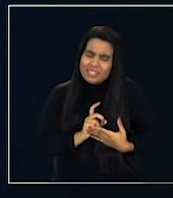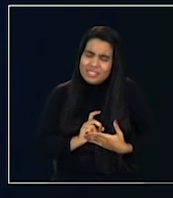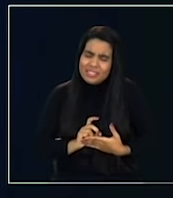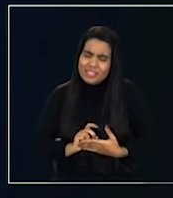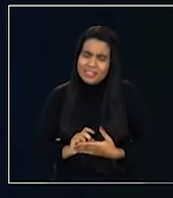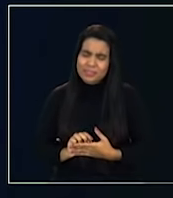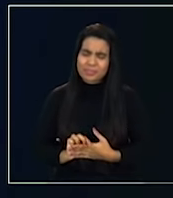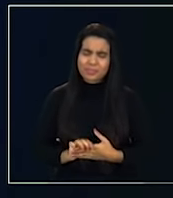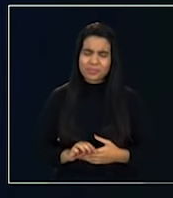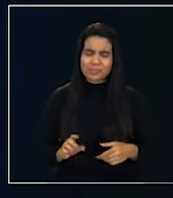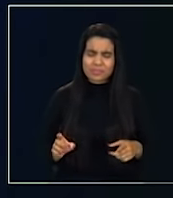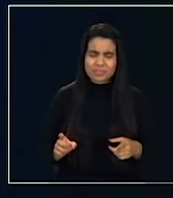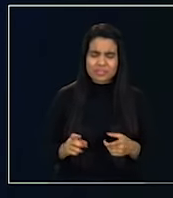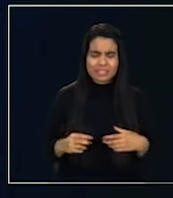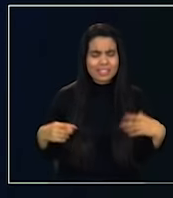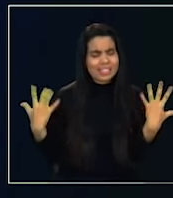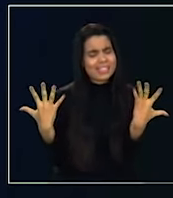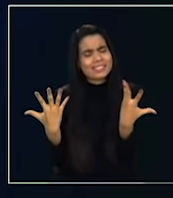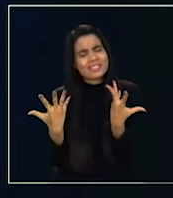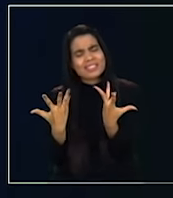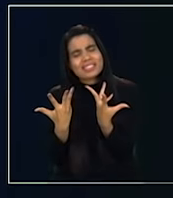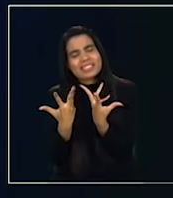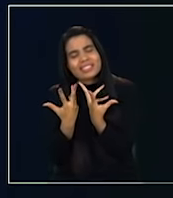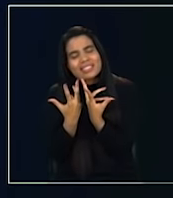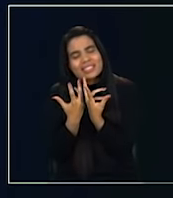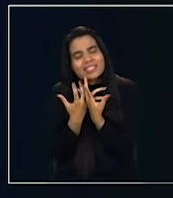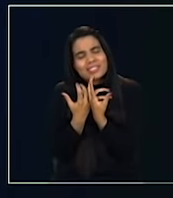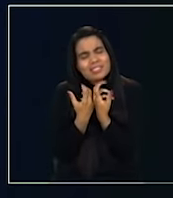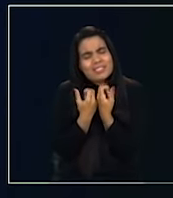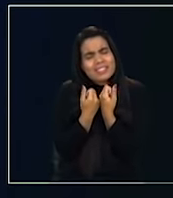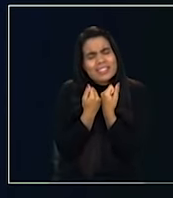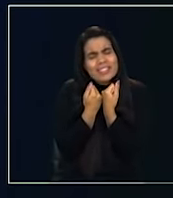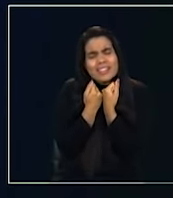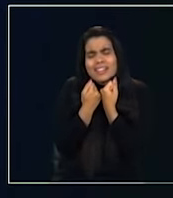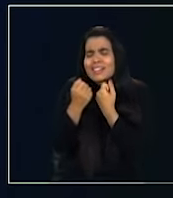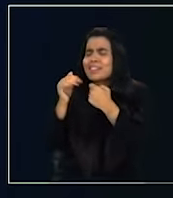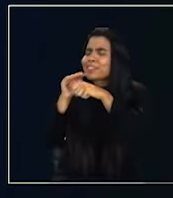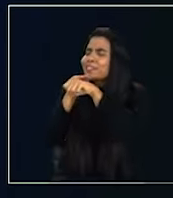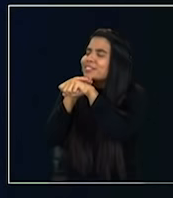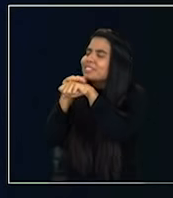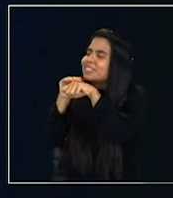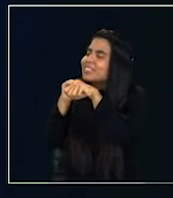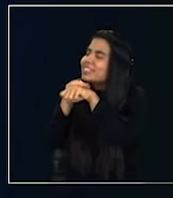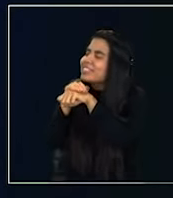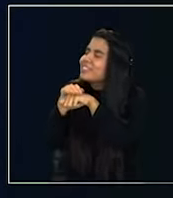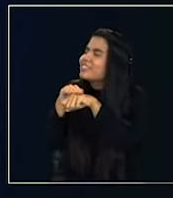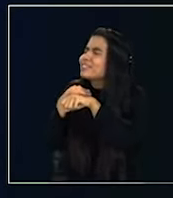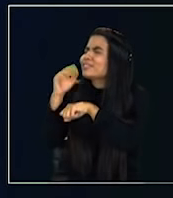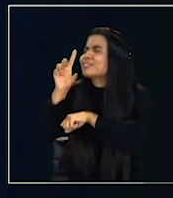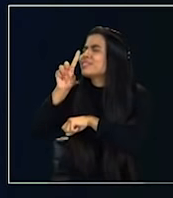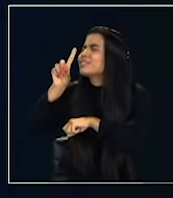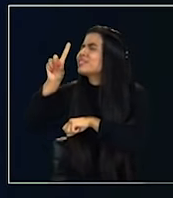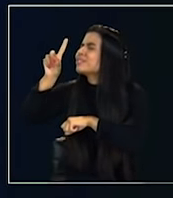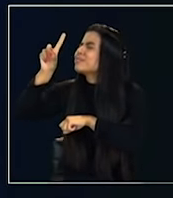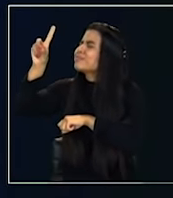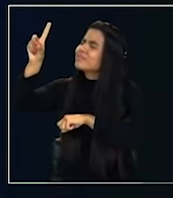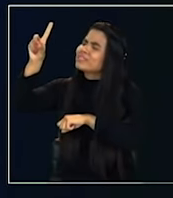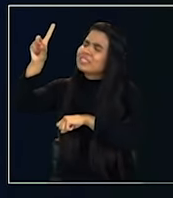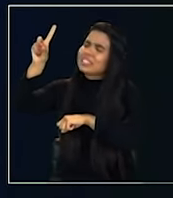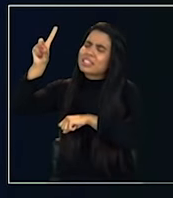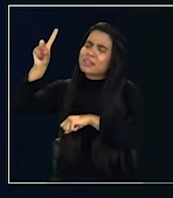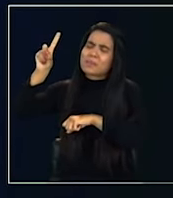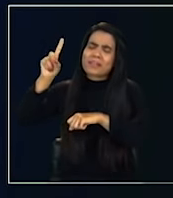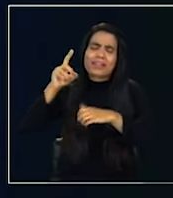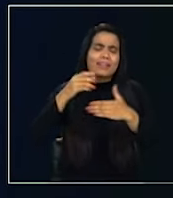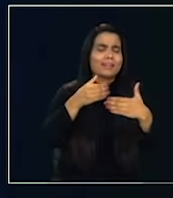É tão lindo falar com Deus, é tão lindo falar com Deus em qualquer momento.